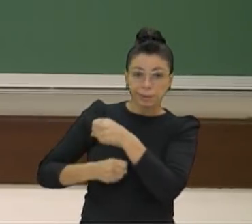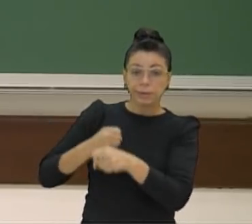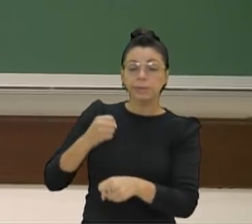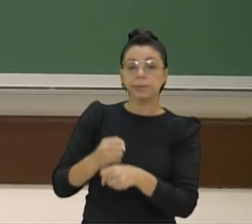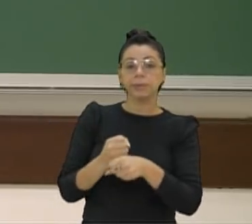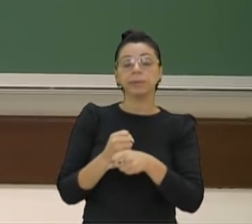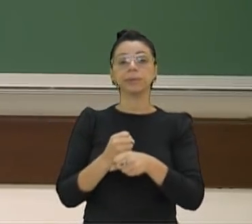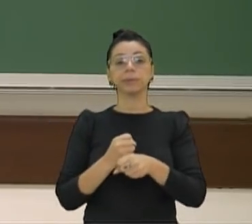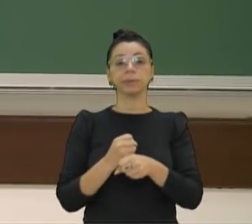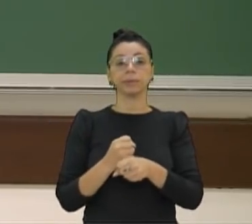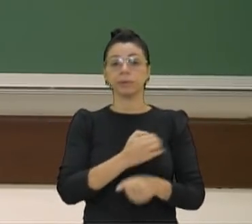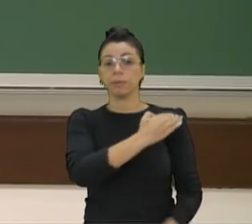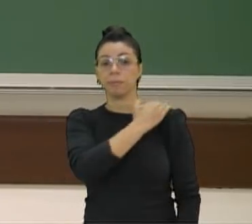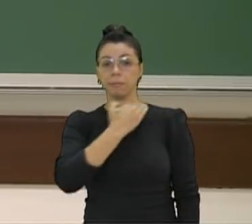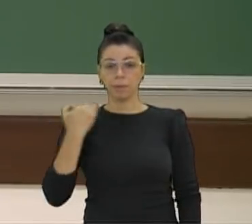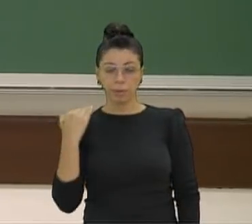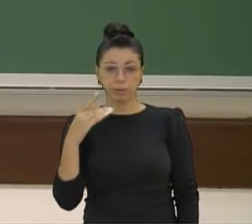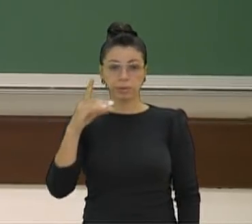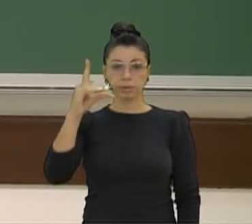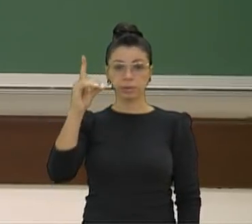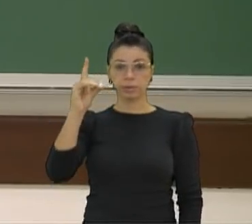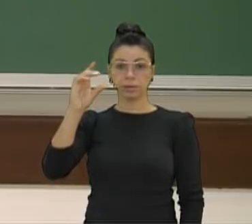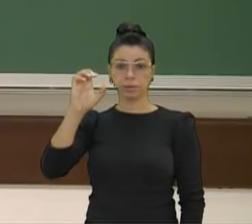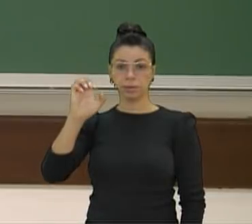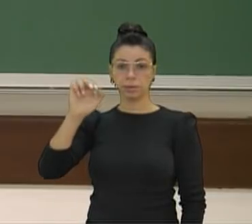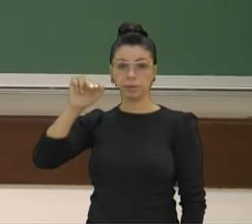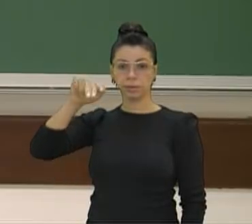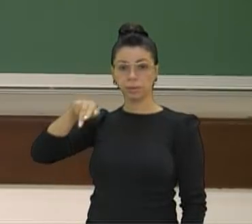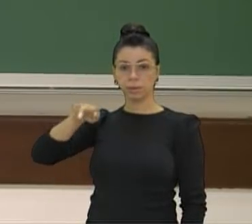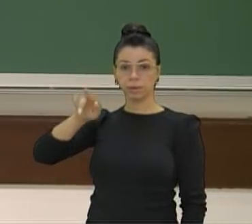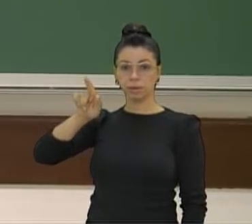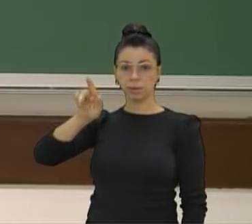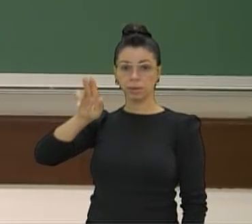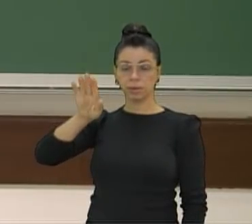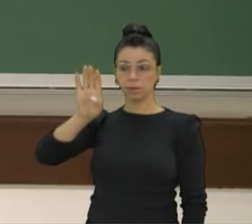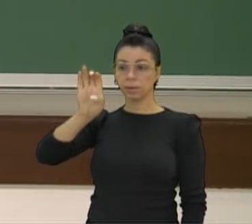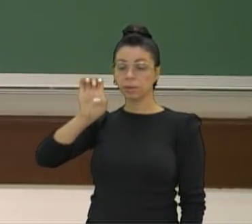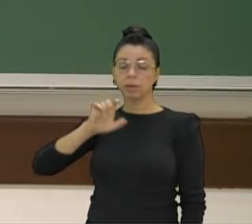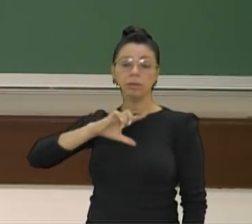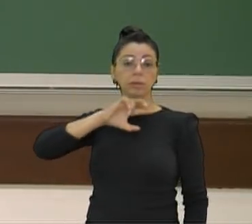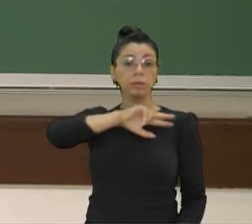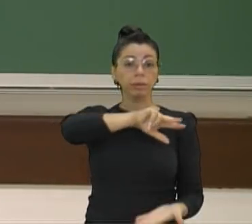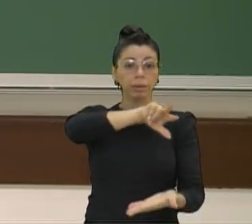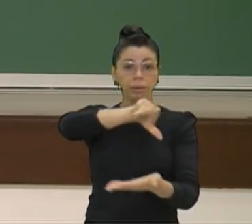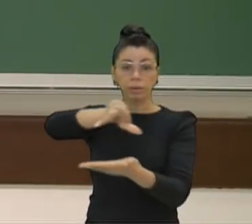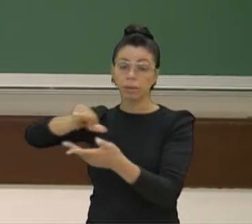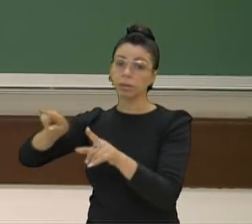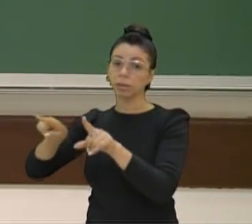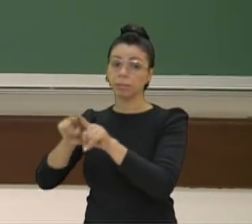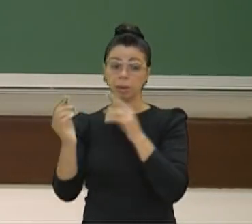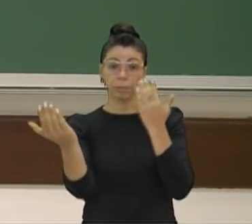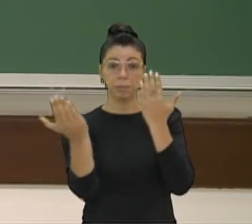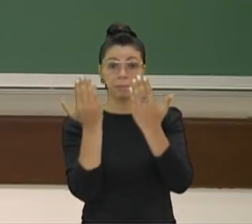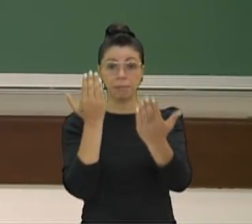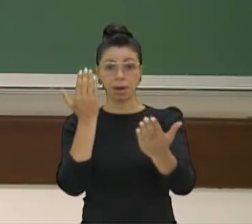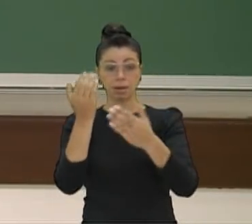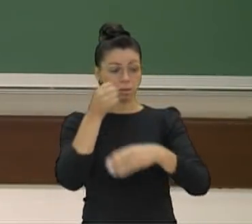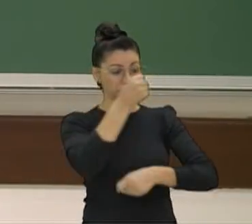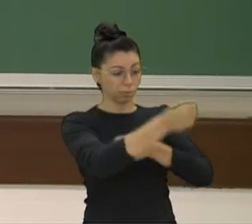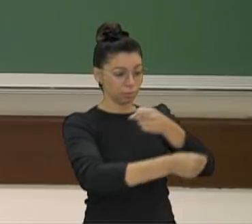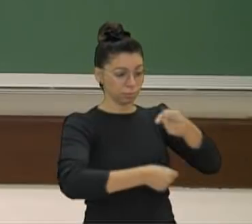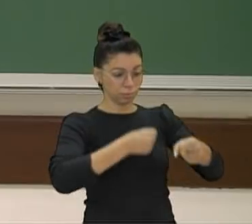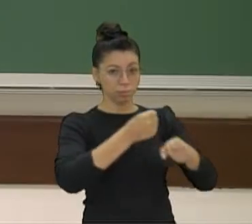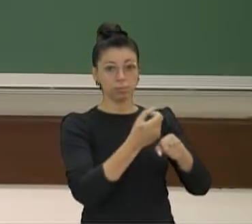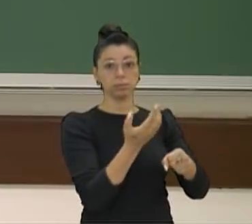em casos de mortes de dengue, tá? Então, mais casos esperados em relação a outros anos. Então, comparando